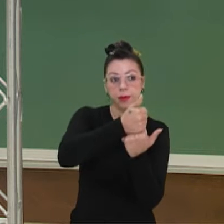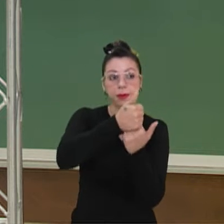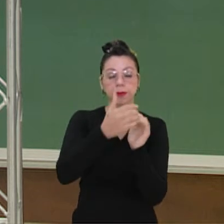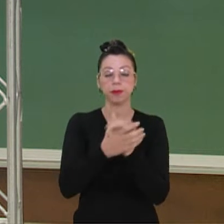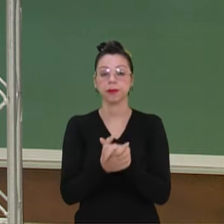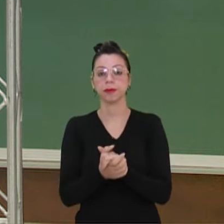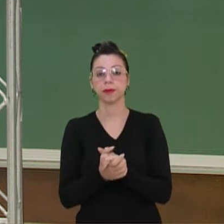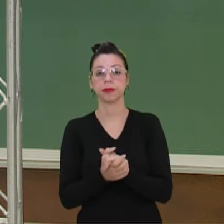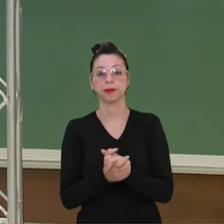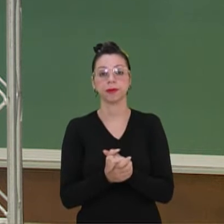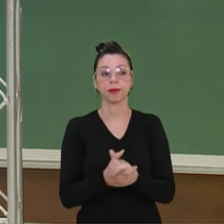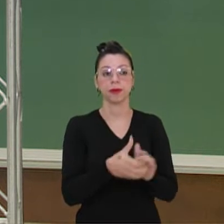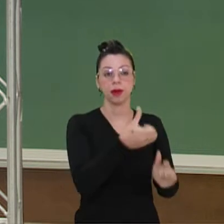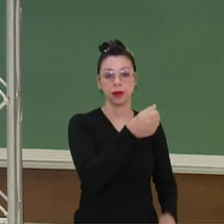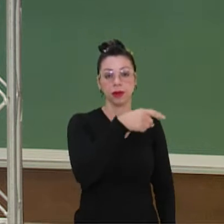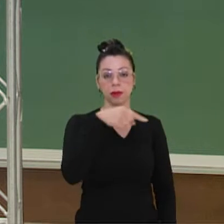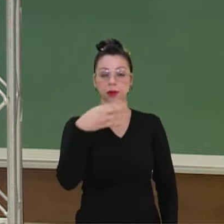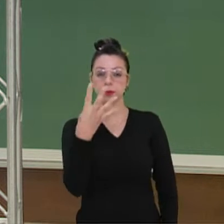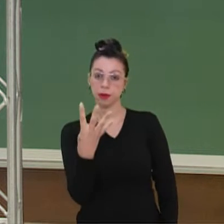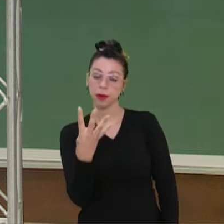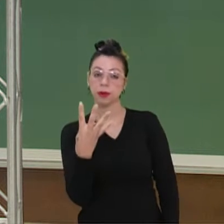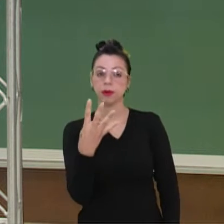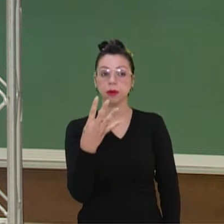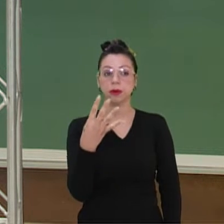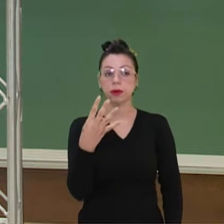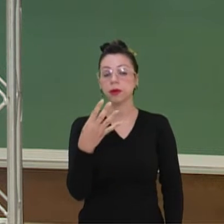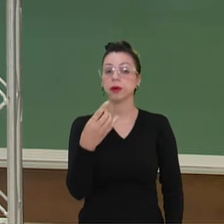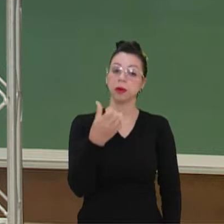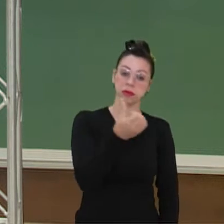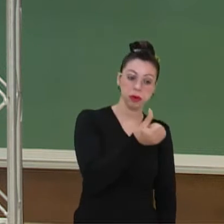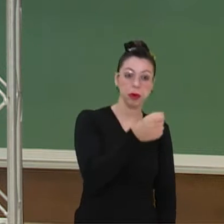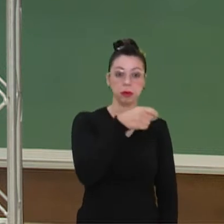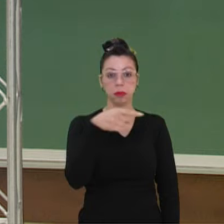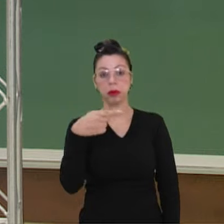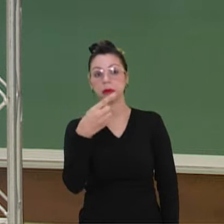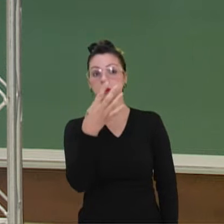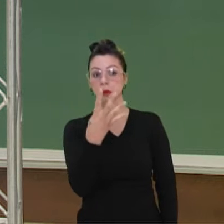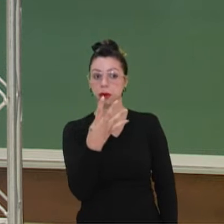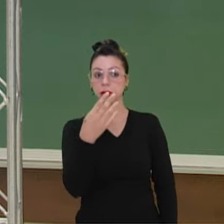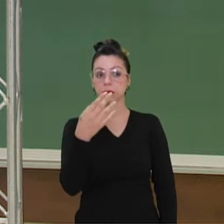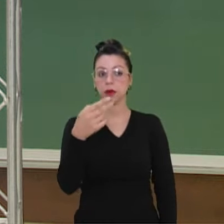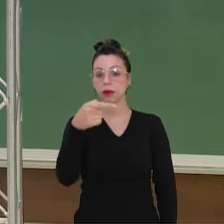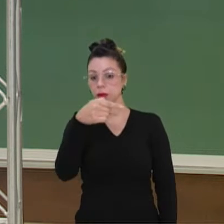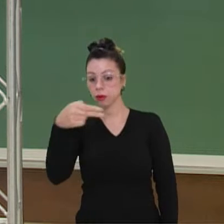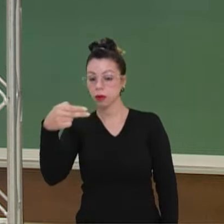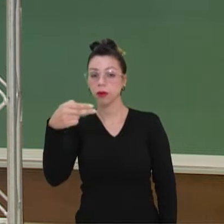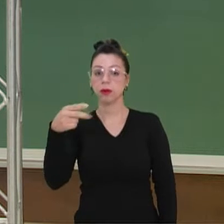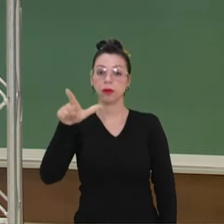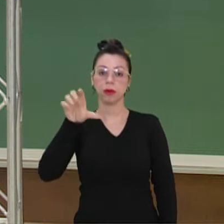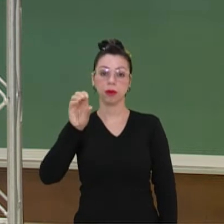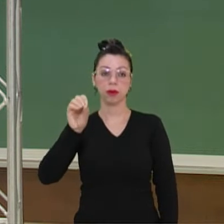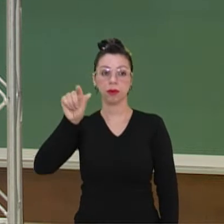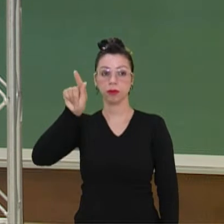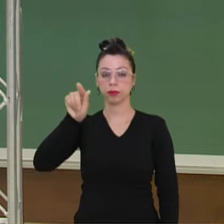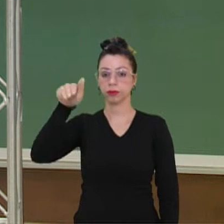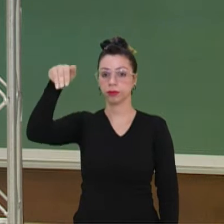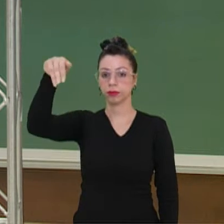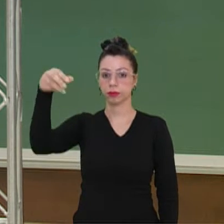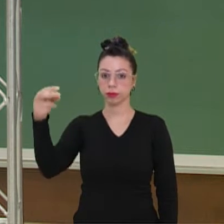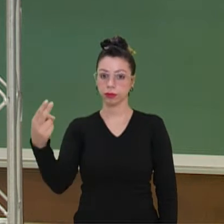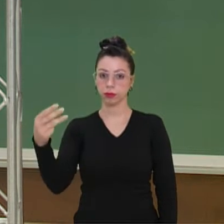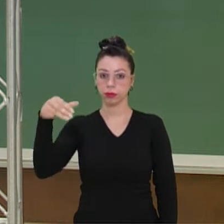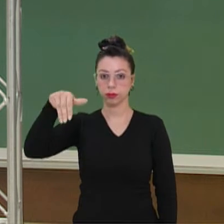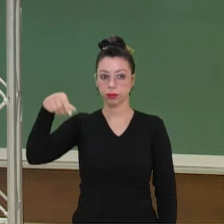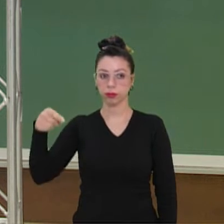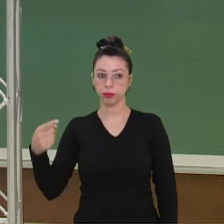R2 é 6, o R1 é 4, 6 menos 4, né? E também aqui, ó, vai ficar lá, log de M2 sobre M1.